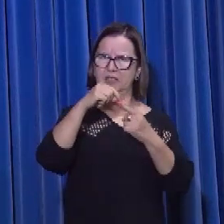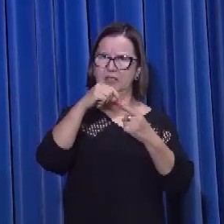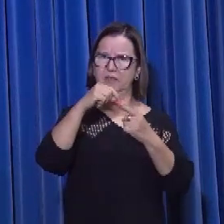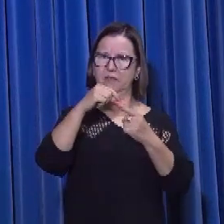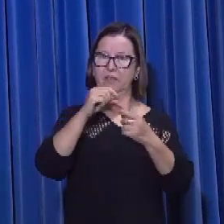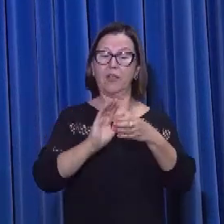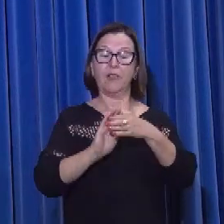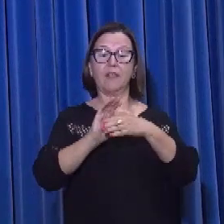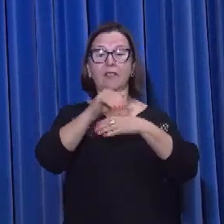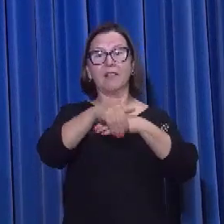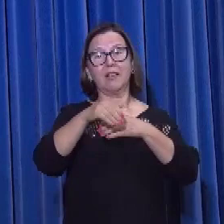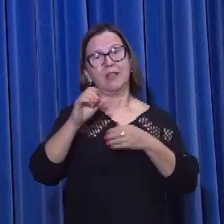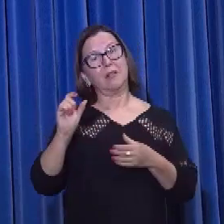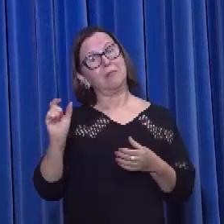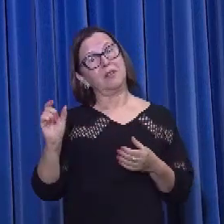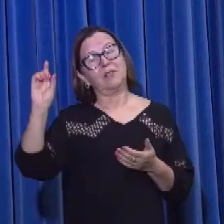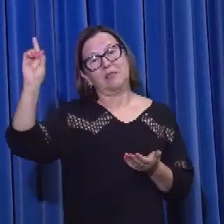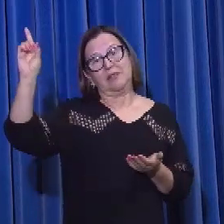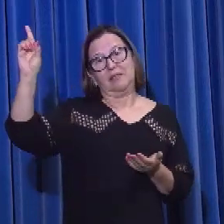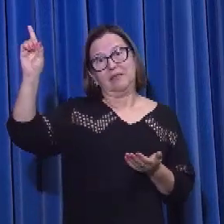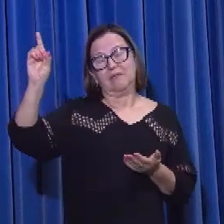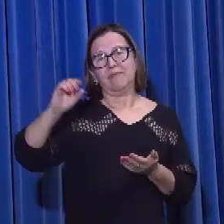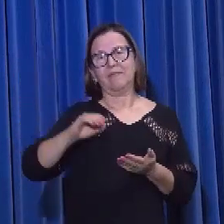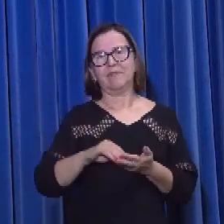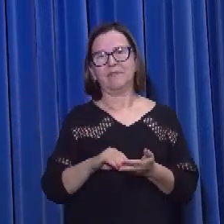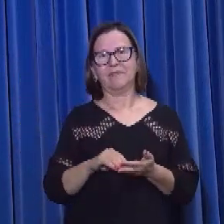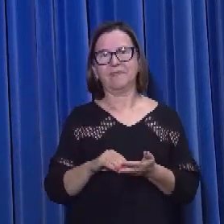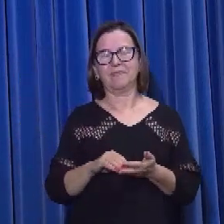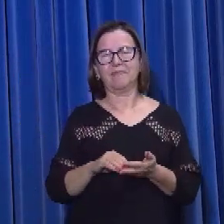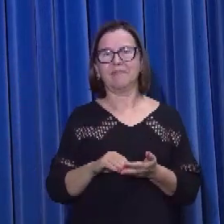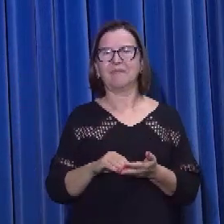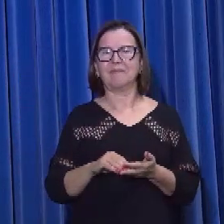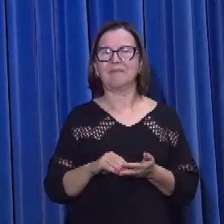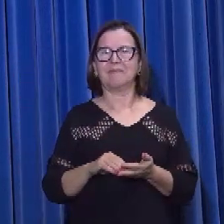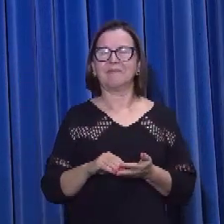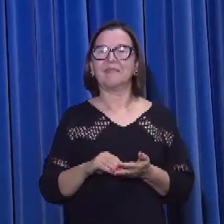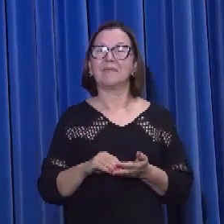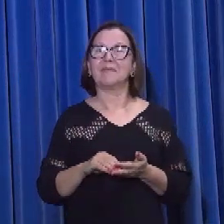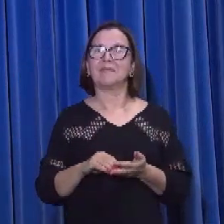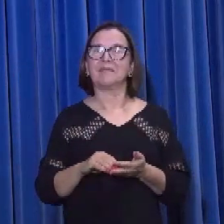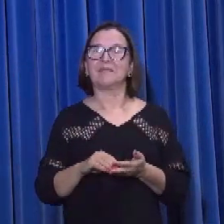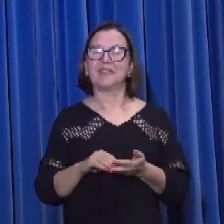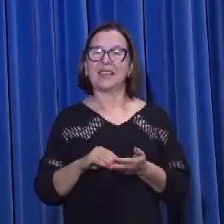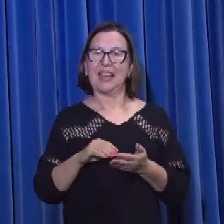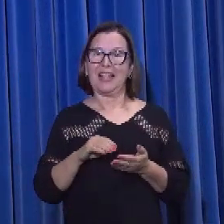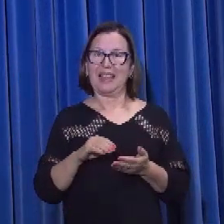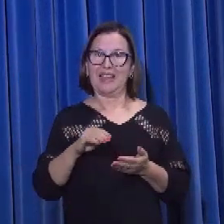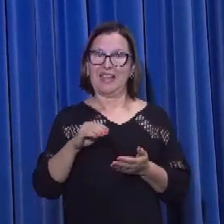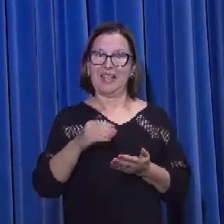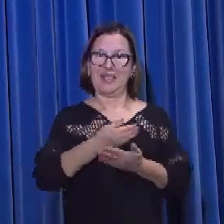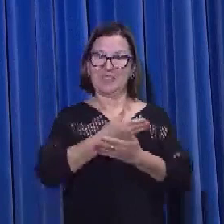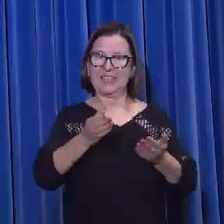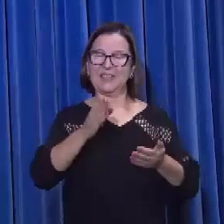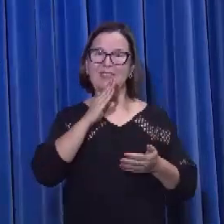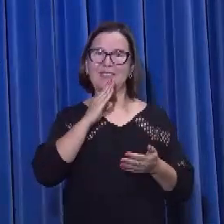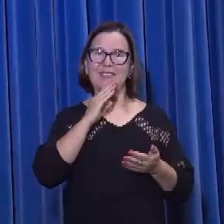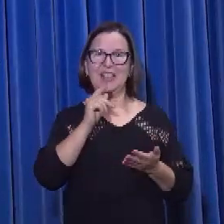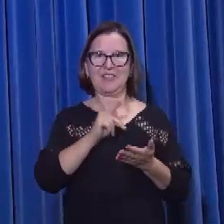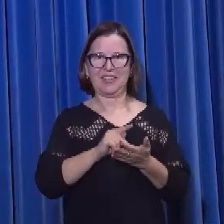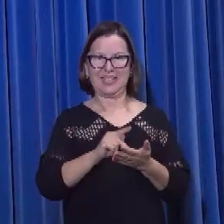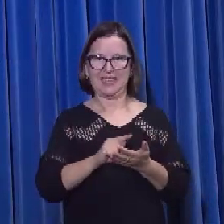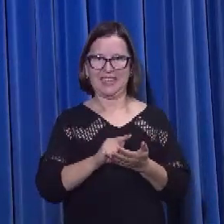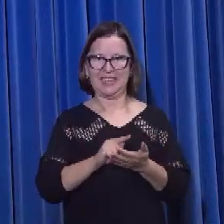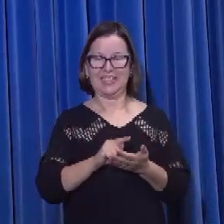Até porque a palavra de Deus vai dizer, conhecereis a verdade e a verdade vos libertará. Mas libertará de quê?